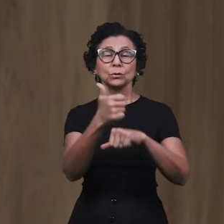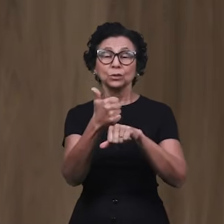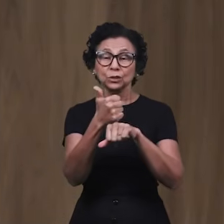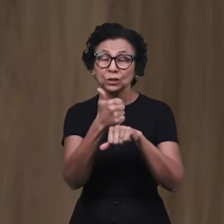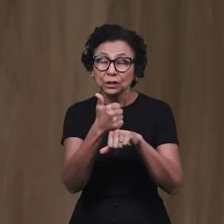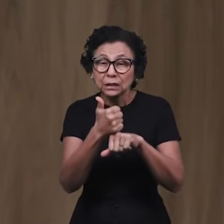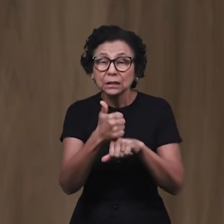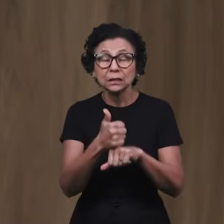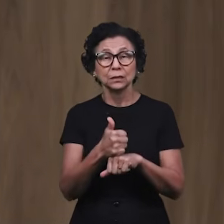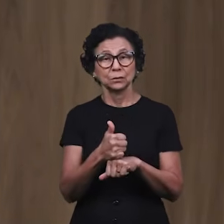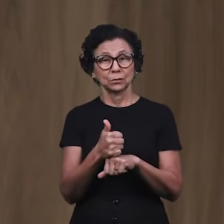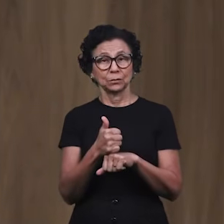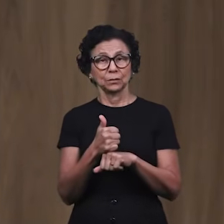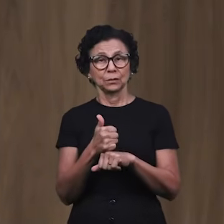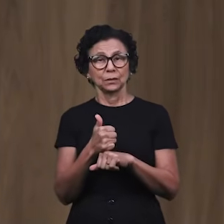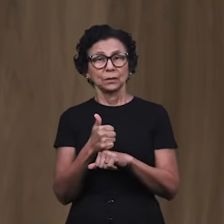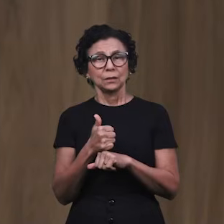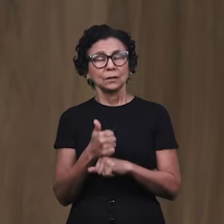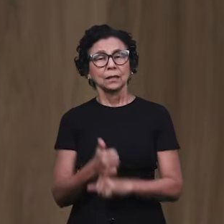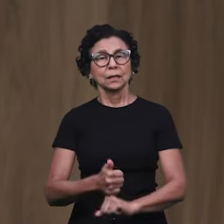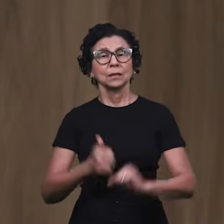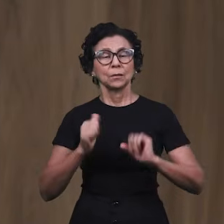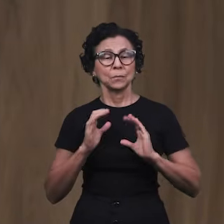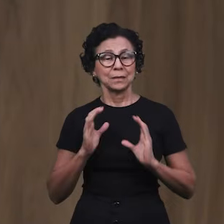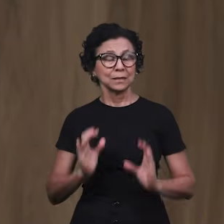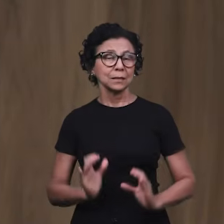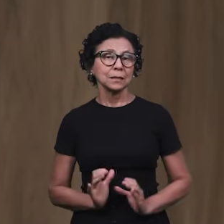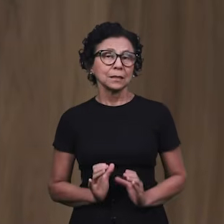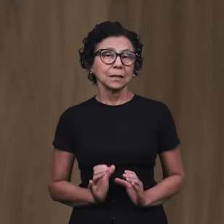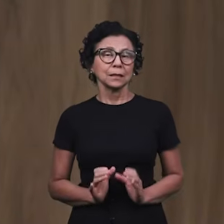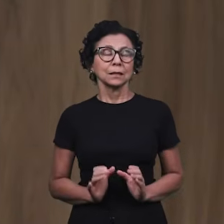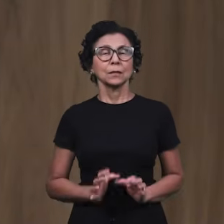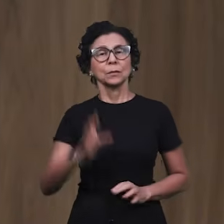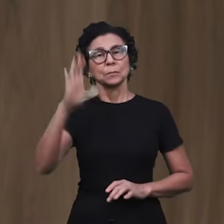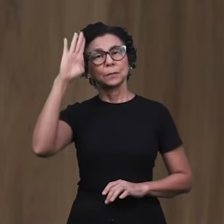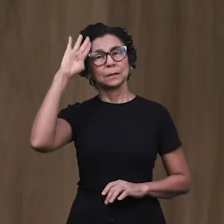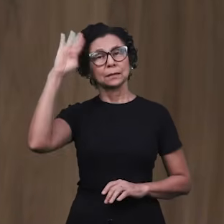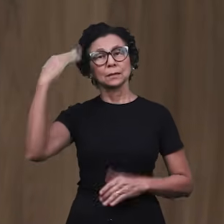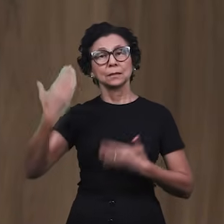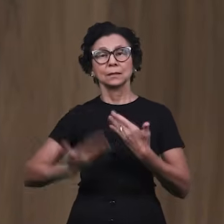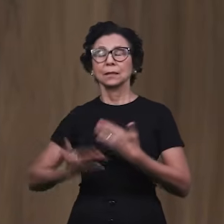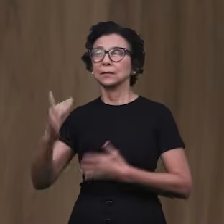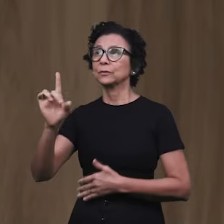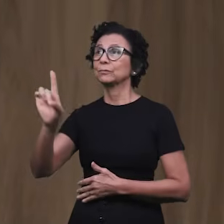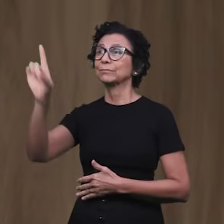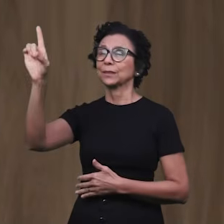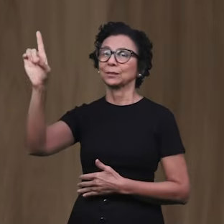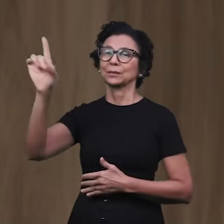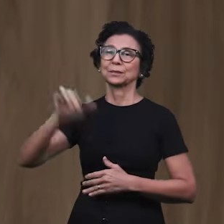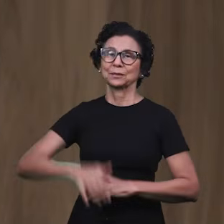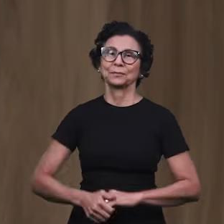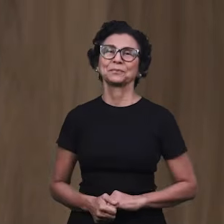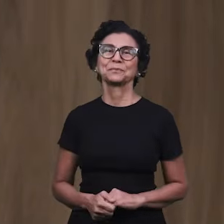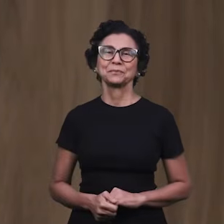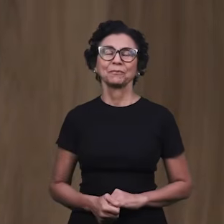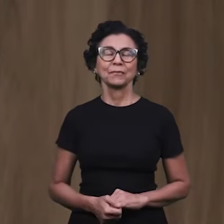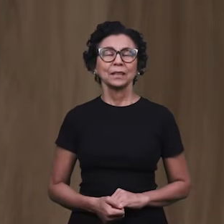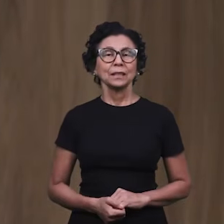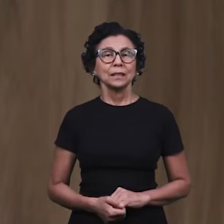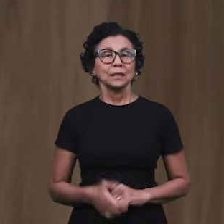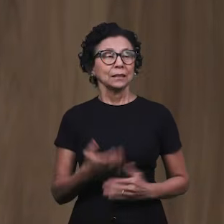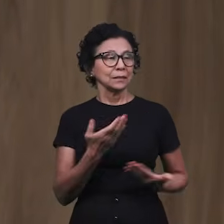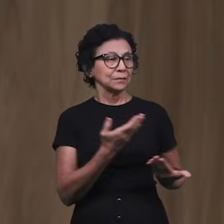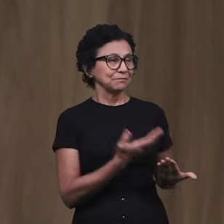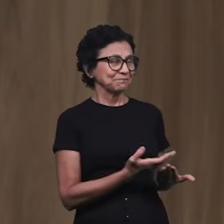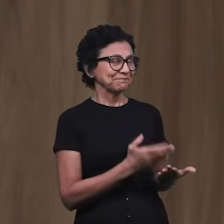como cidadãos, mas principalmente como servos do Deus Altíssimo. E comigo está a professora